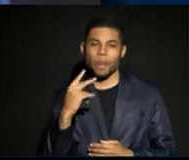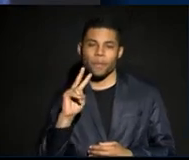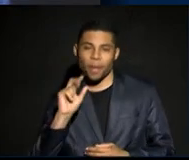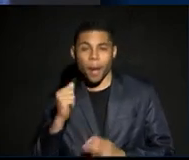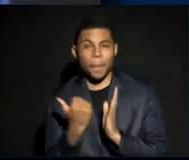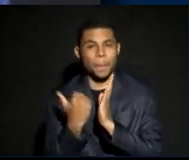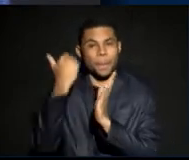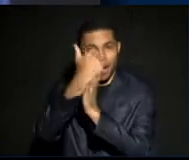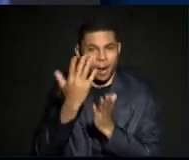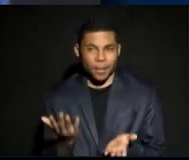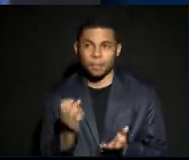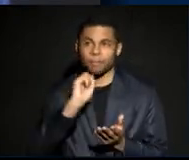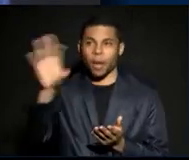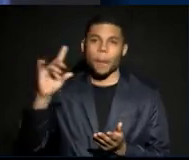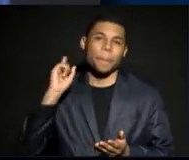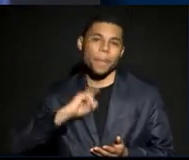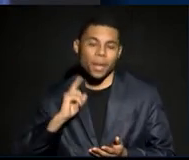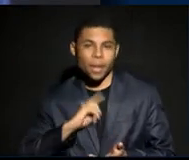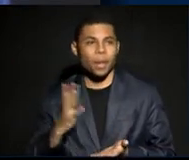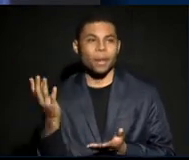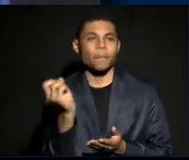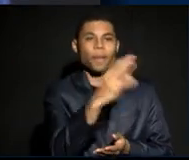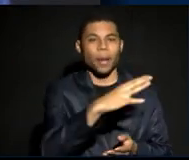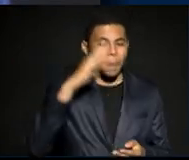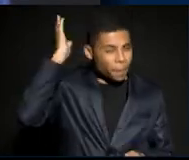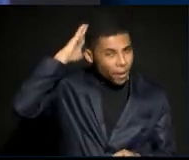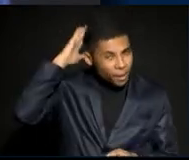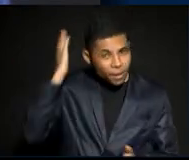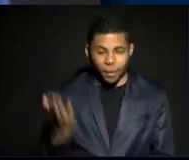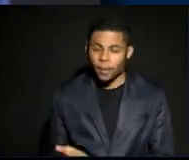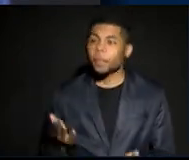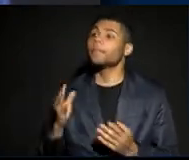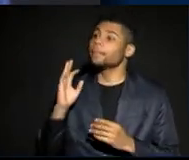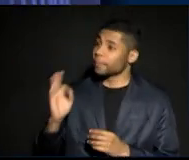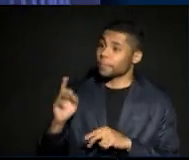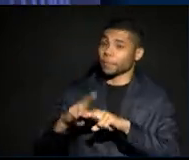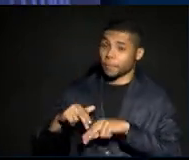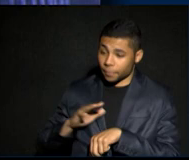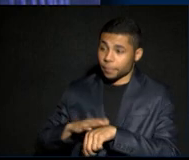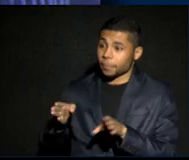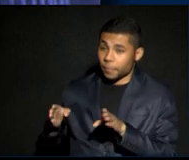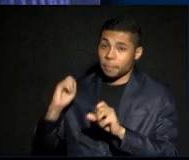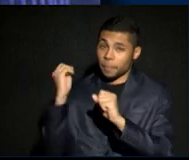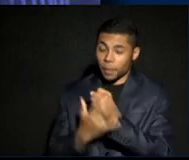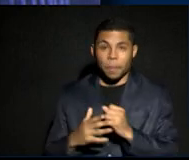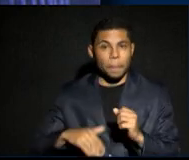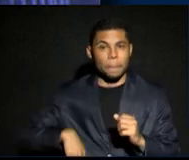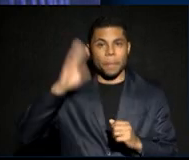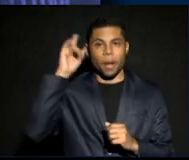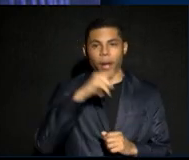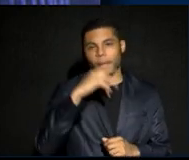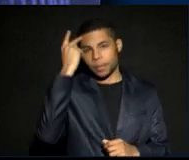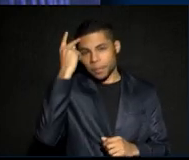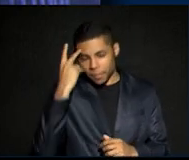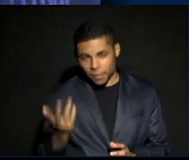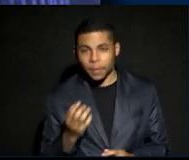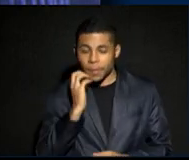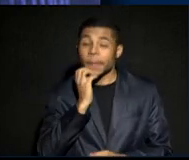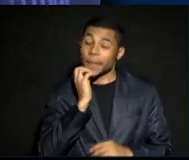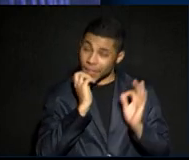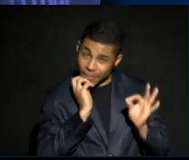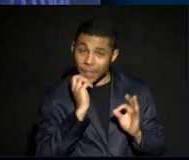IPVA e emplacamento Vai para Minas placamento vai para o Paraná durante a pandemia São Paulo Aumentou a carga tributária Aumentou a carga tributária